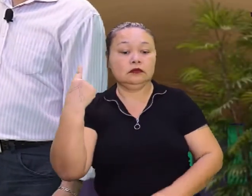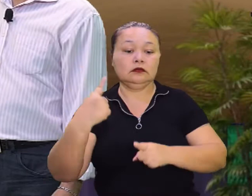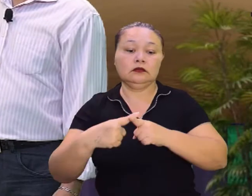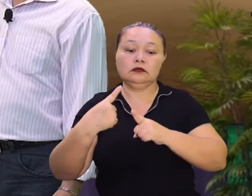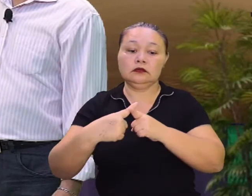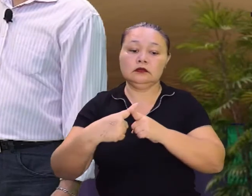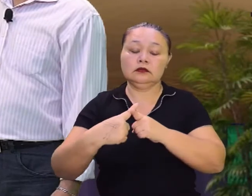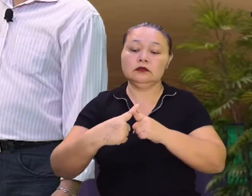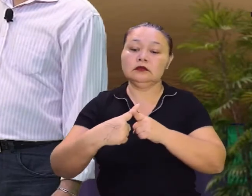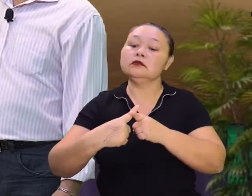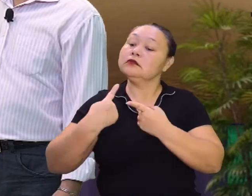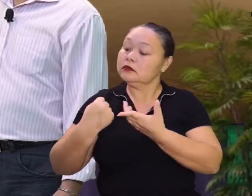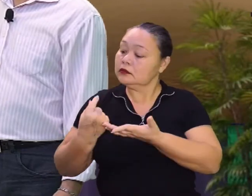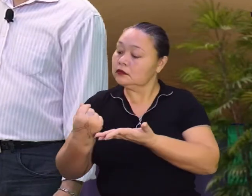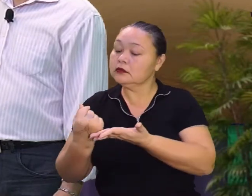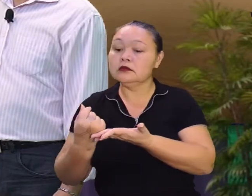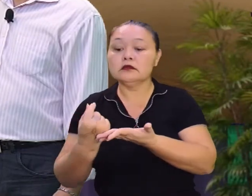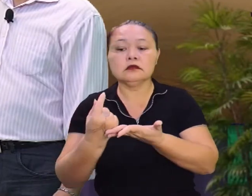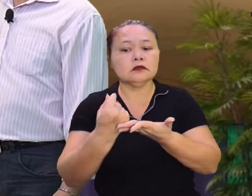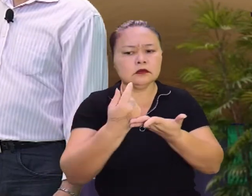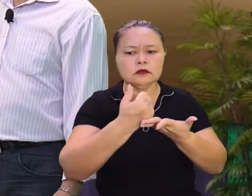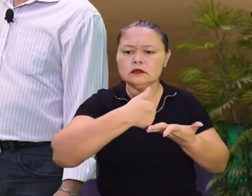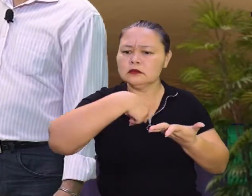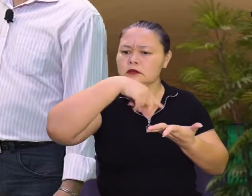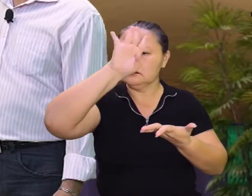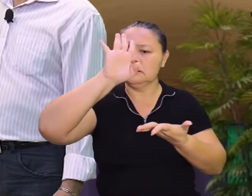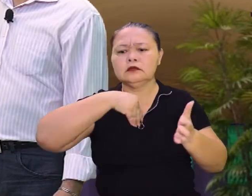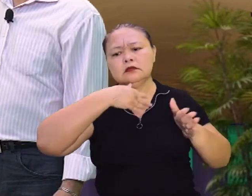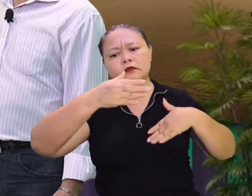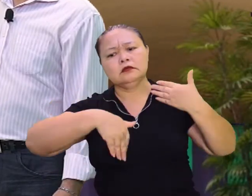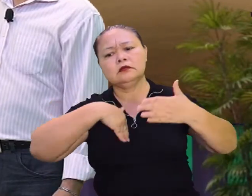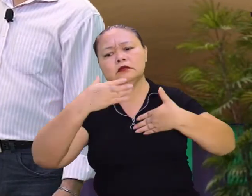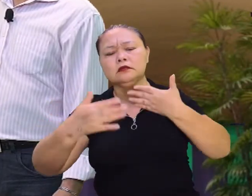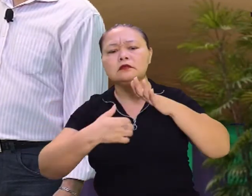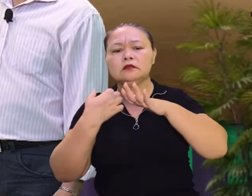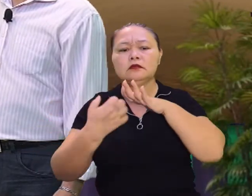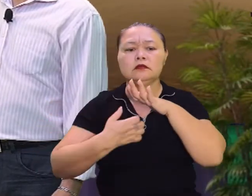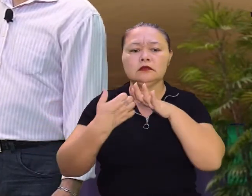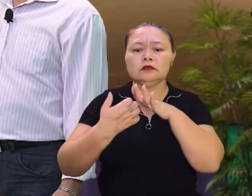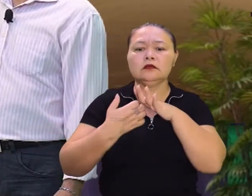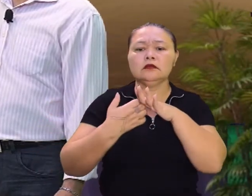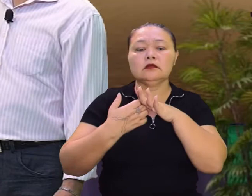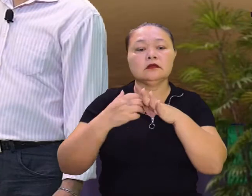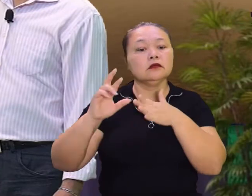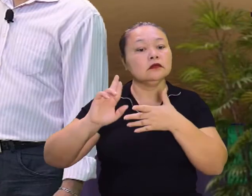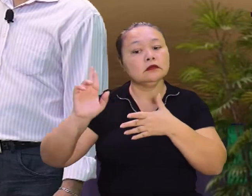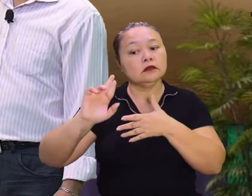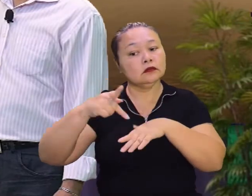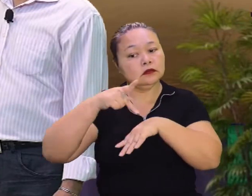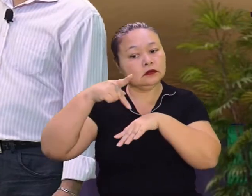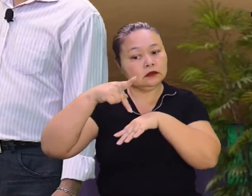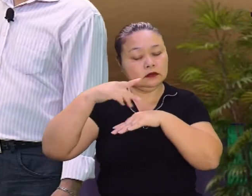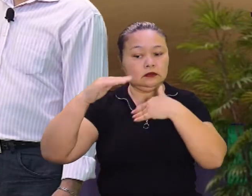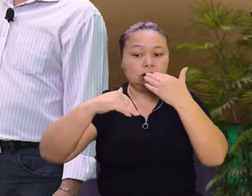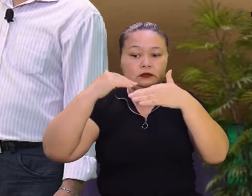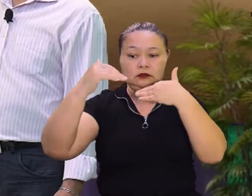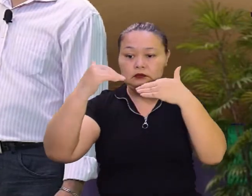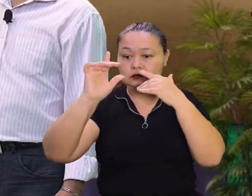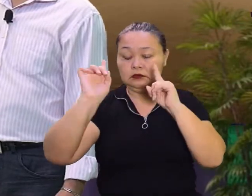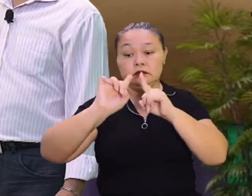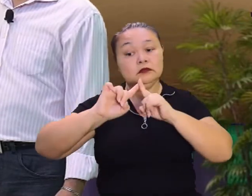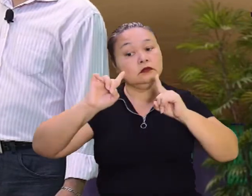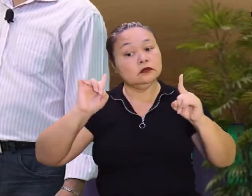porque são economias que intensificaram esse processo de industrialização. Não são países desenvolvidos